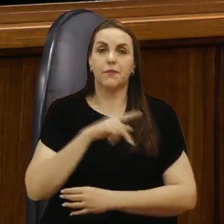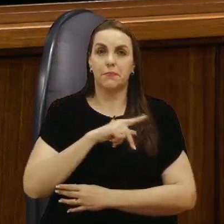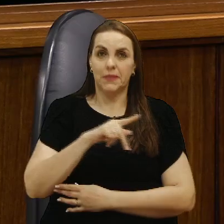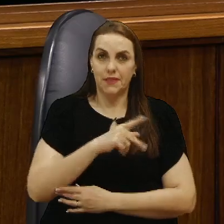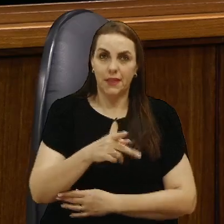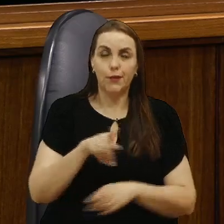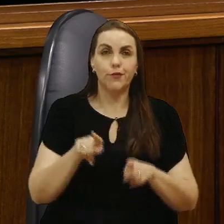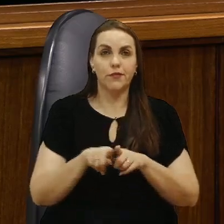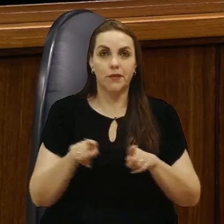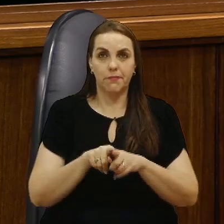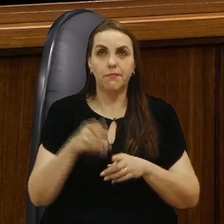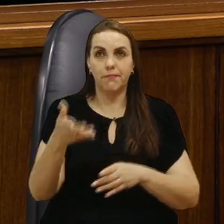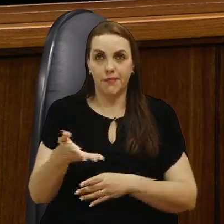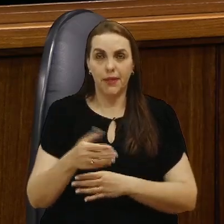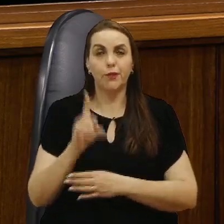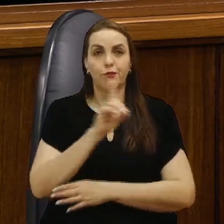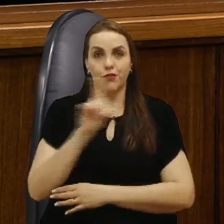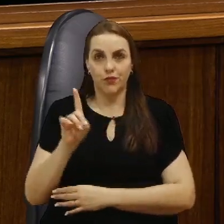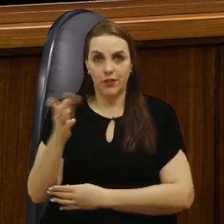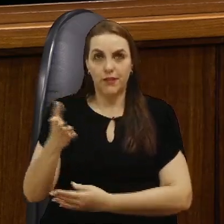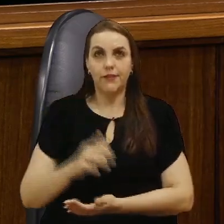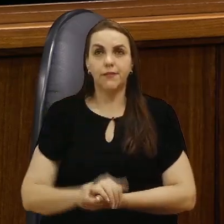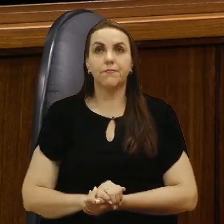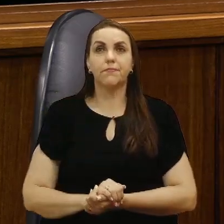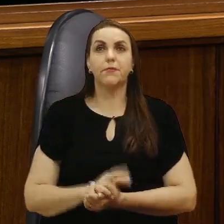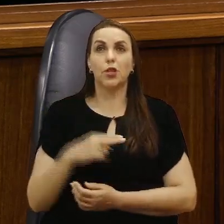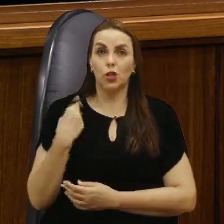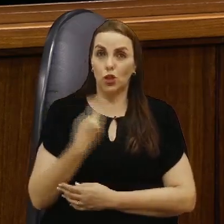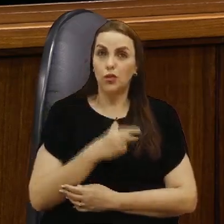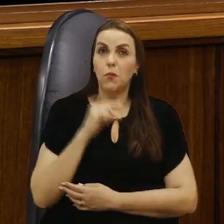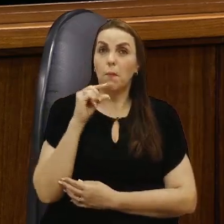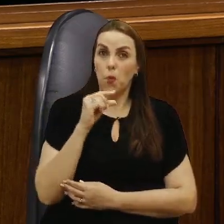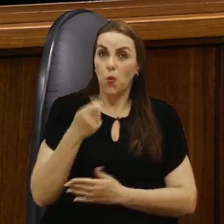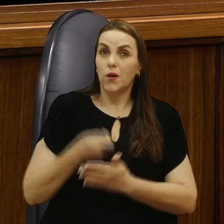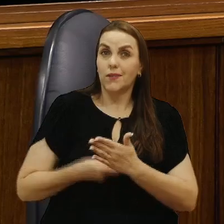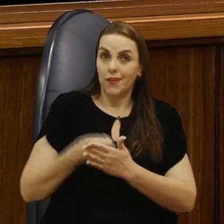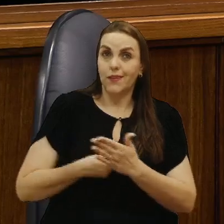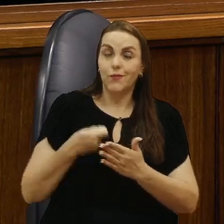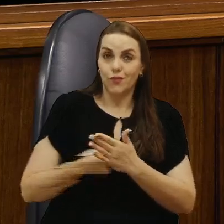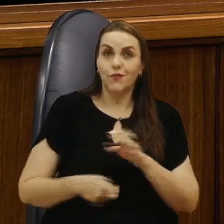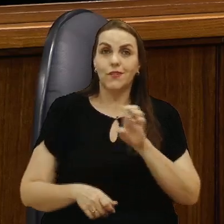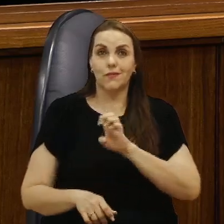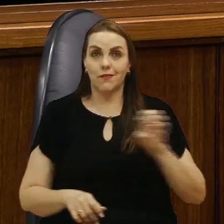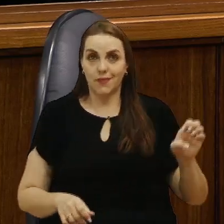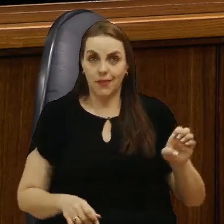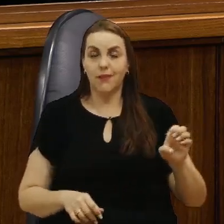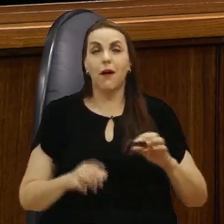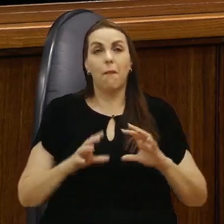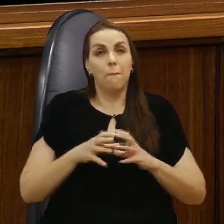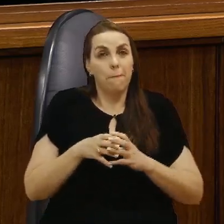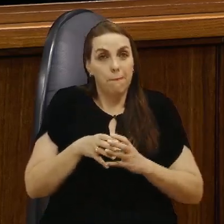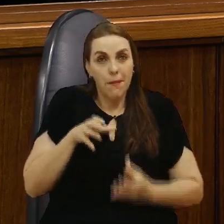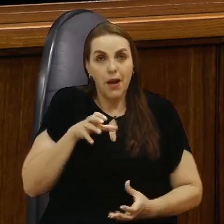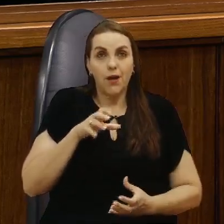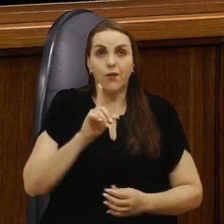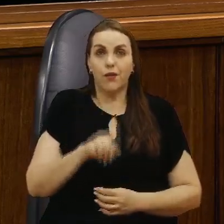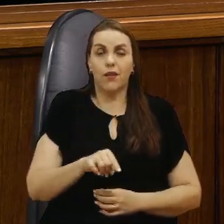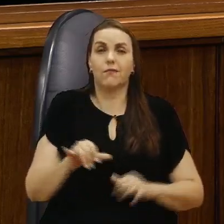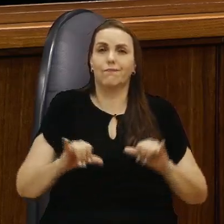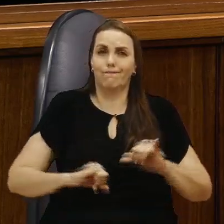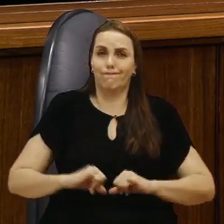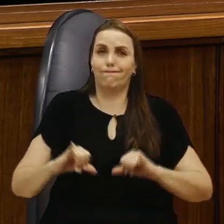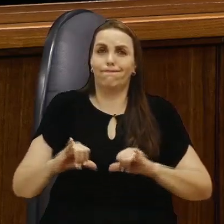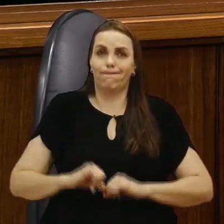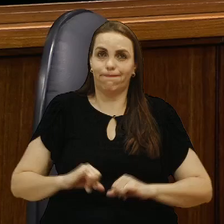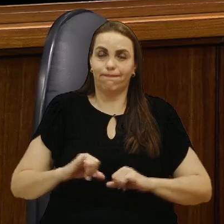foram presidenciáveis de direita. Nós tivemos poucas tentativas de esquerda e a maioria delas sofreu. Eu acho